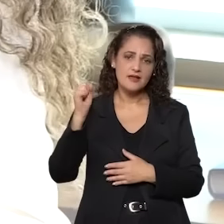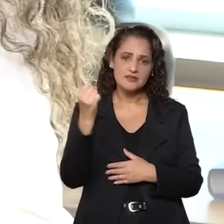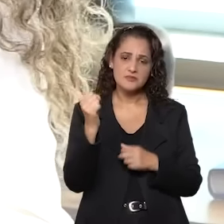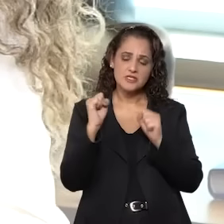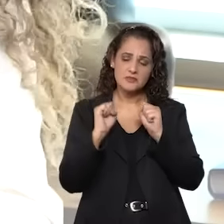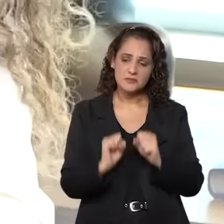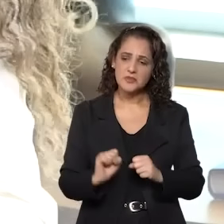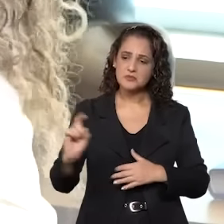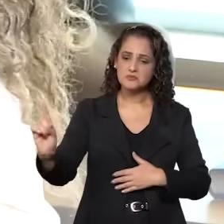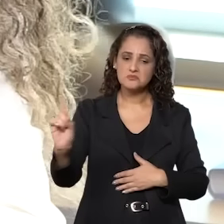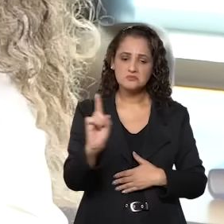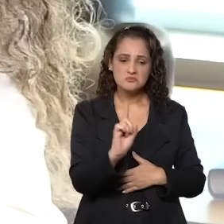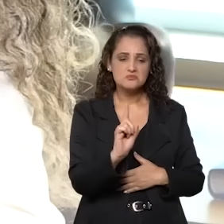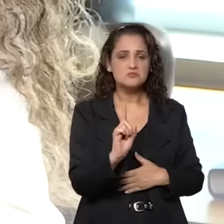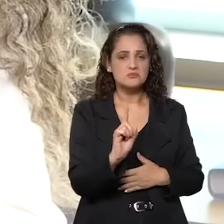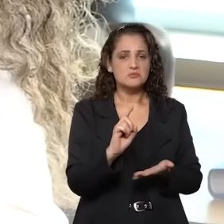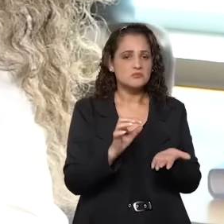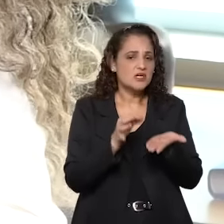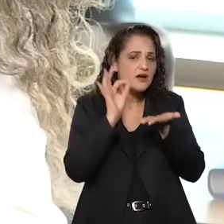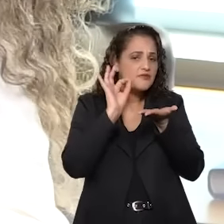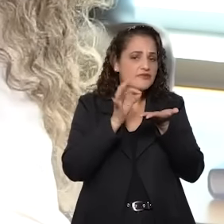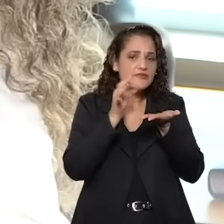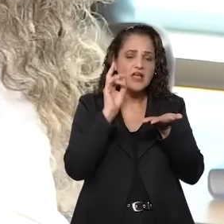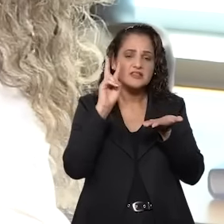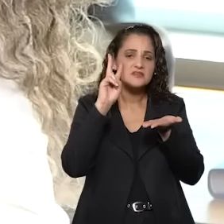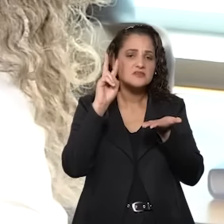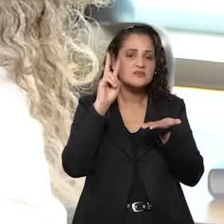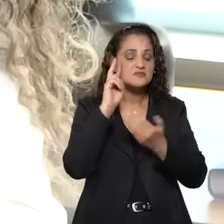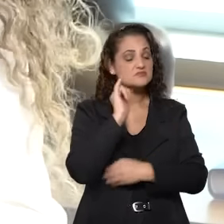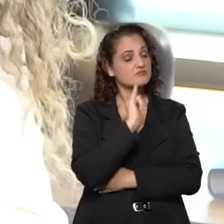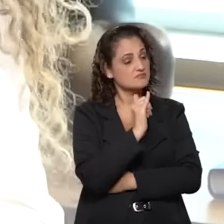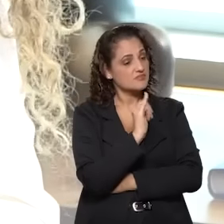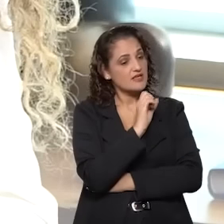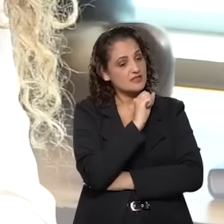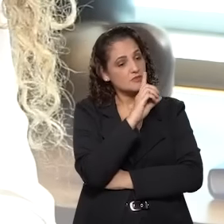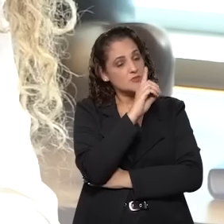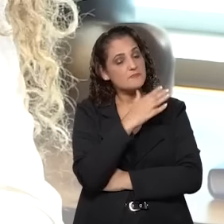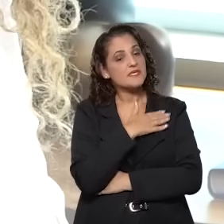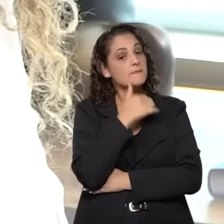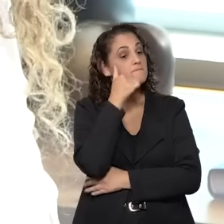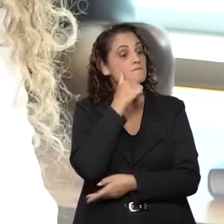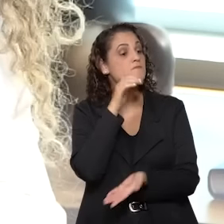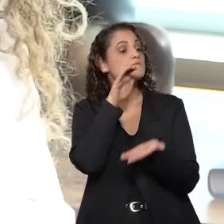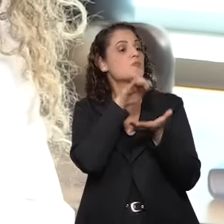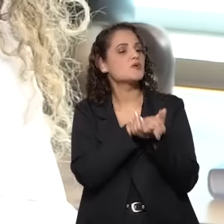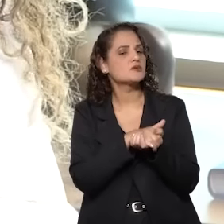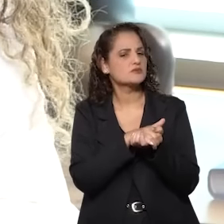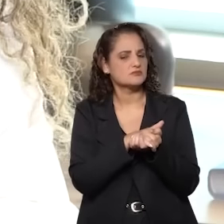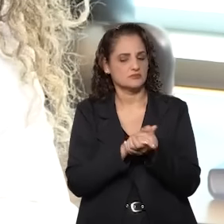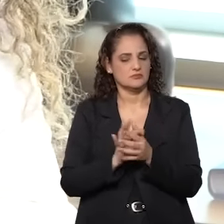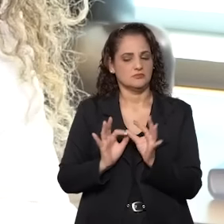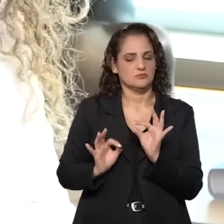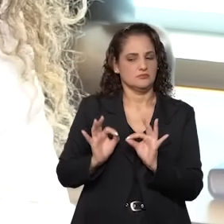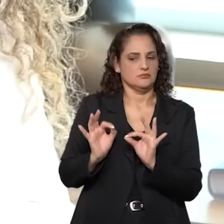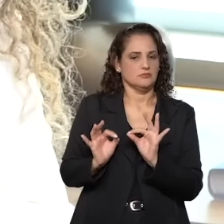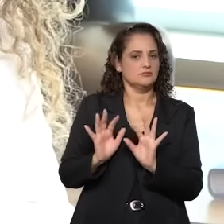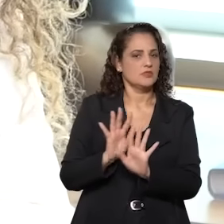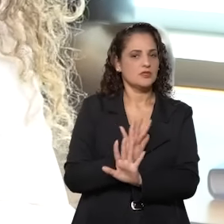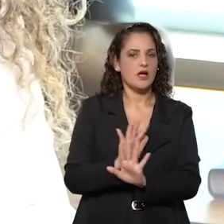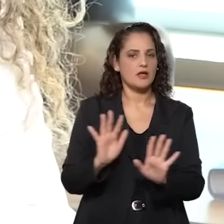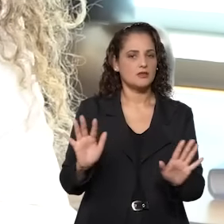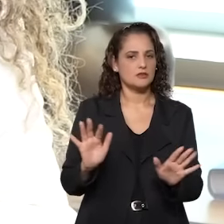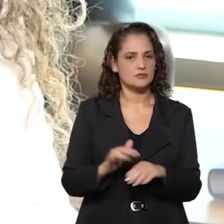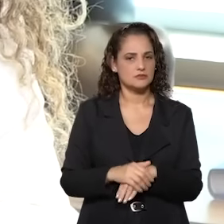sobre o seu final de semana com a sua esposa sem ser julgada por isso né de uma de uma uma mulher assim Às vezes a gente fala de alguns